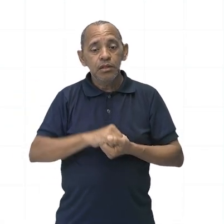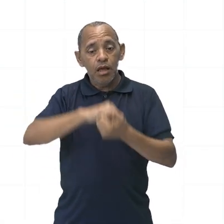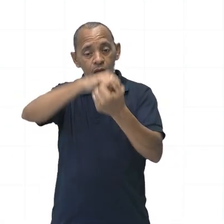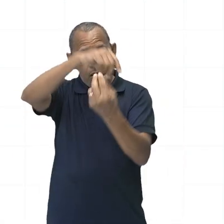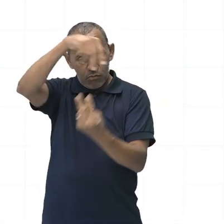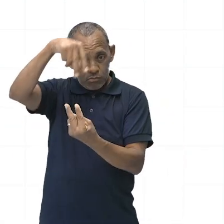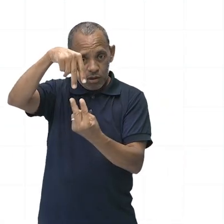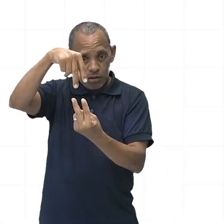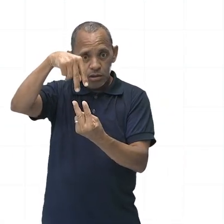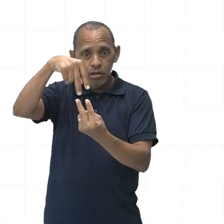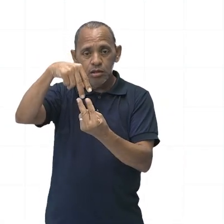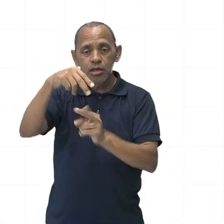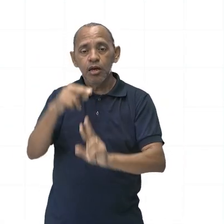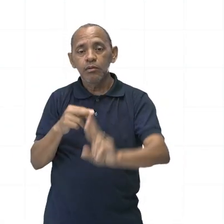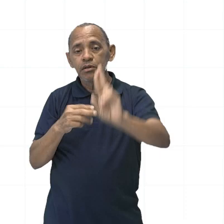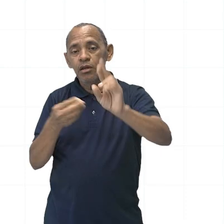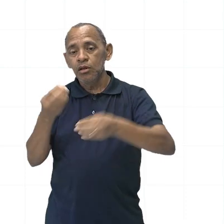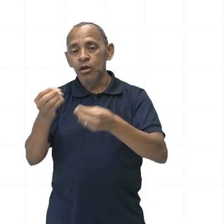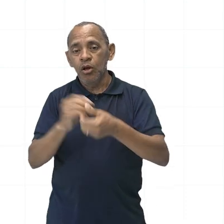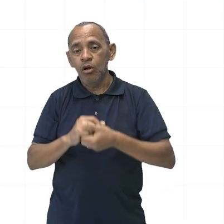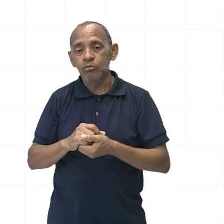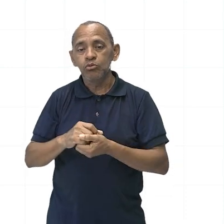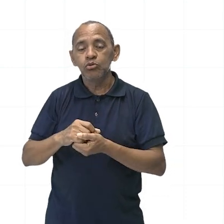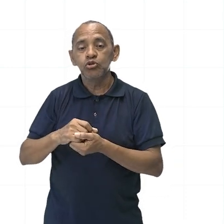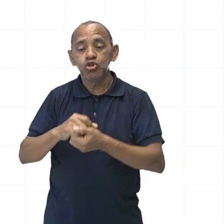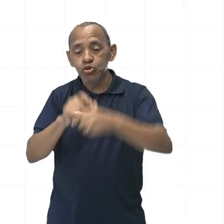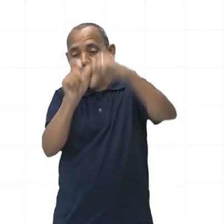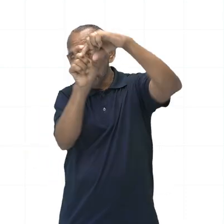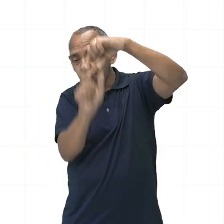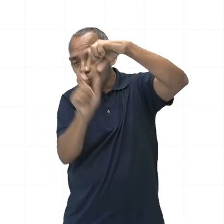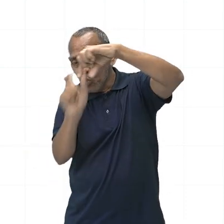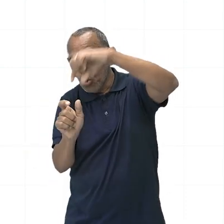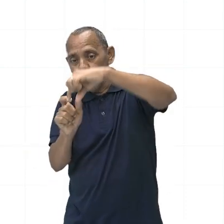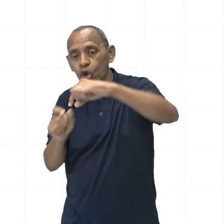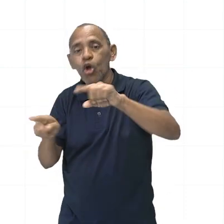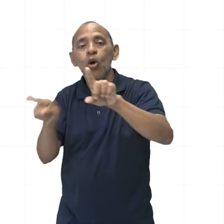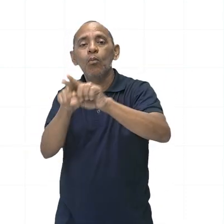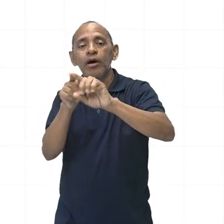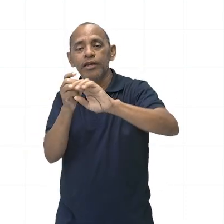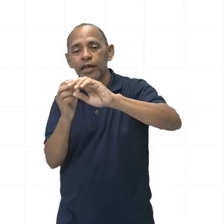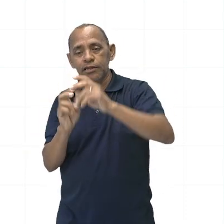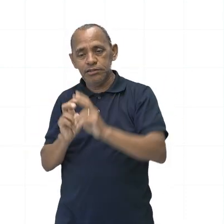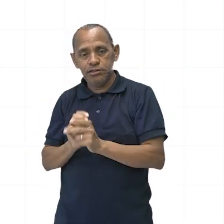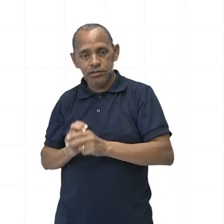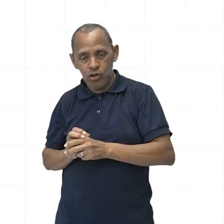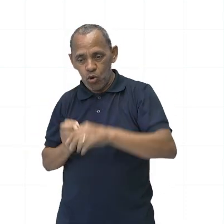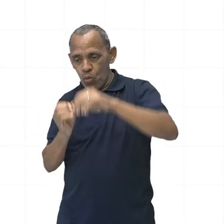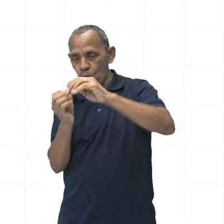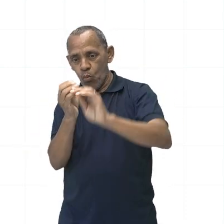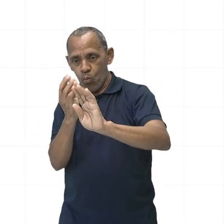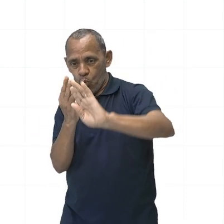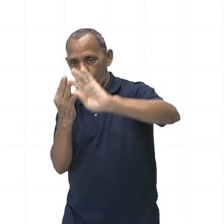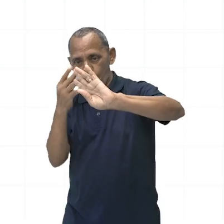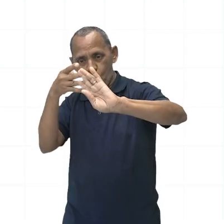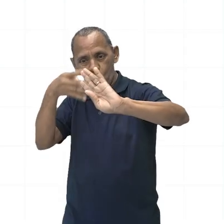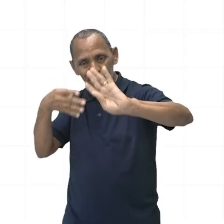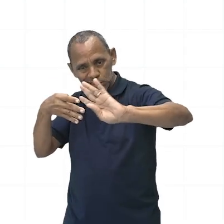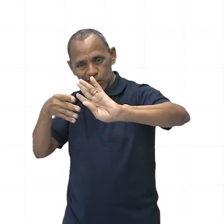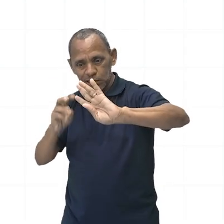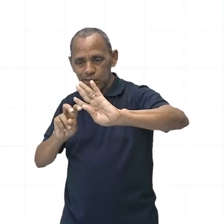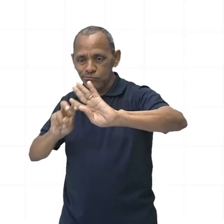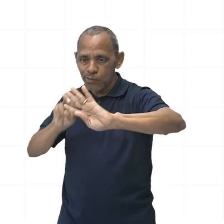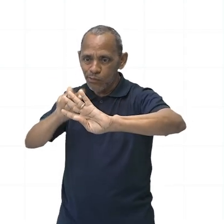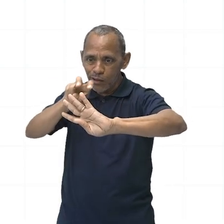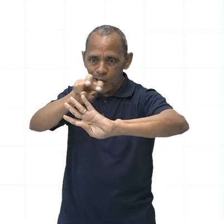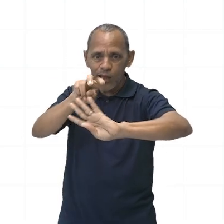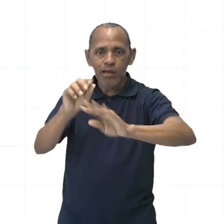meio, nós temos a representação dele na forma de escada. É como se nós tivéssemos pego um segmento dele e